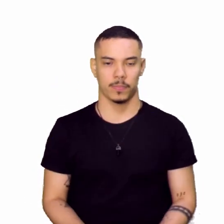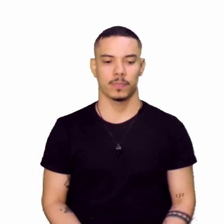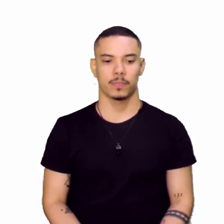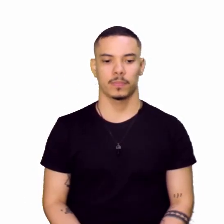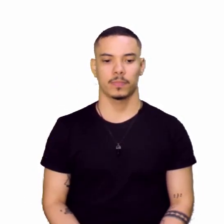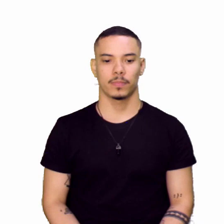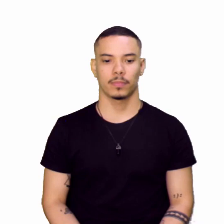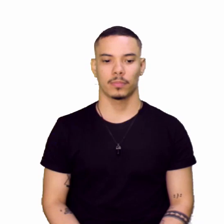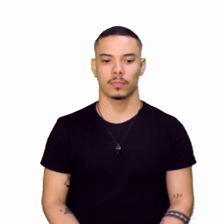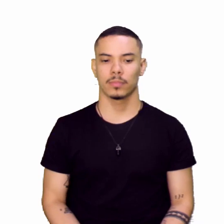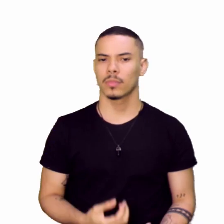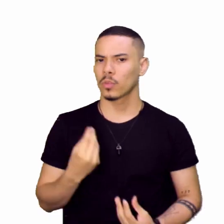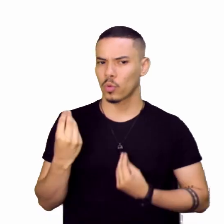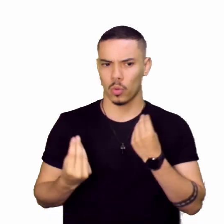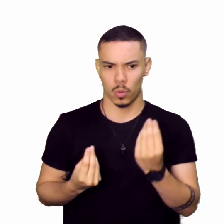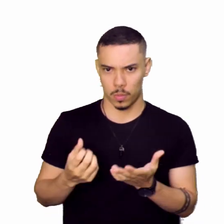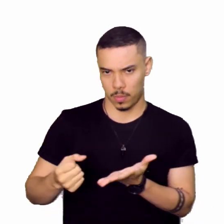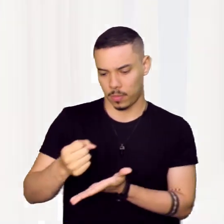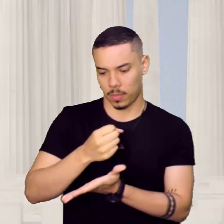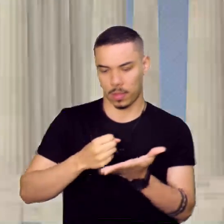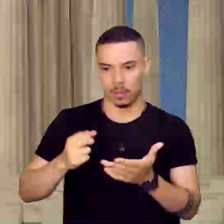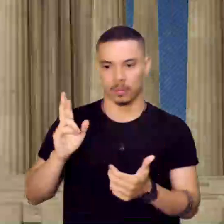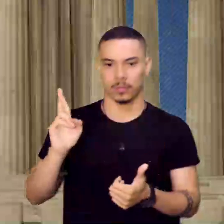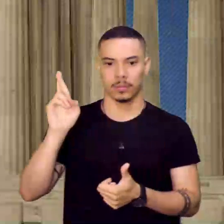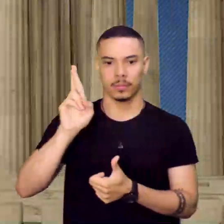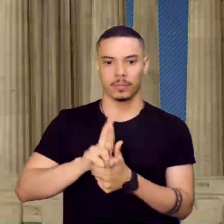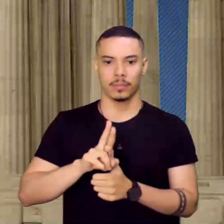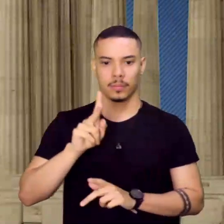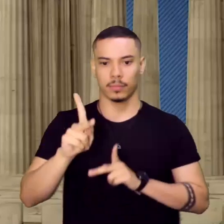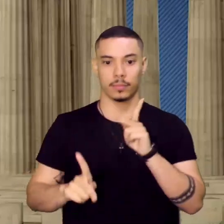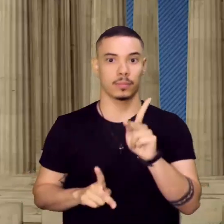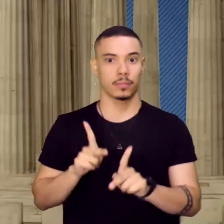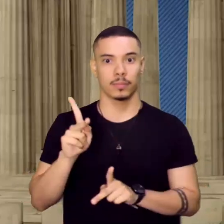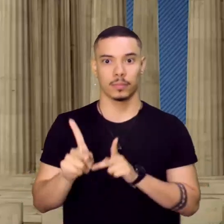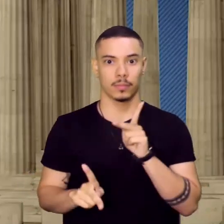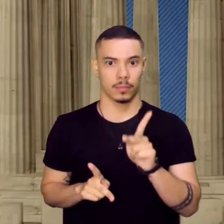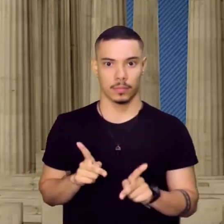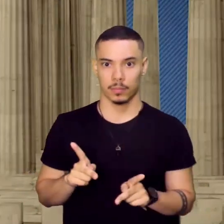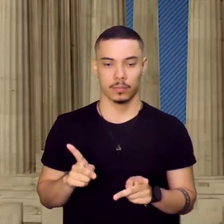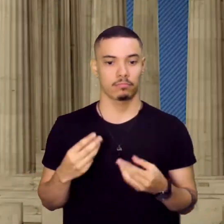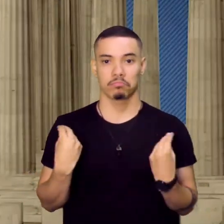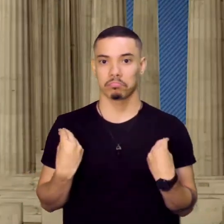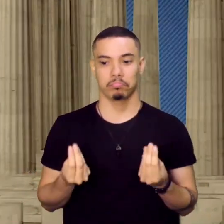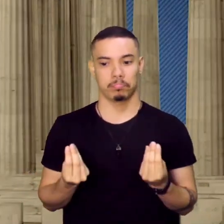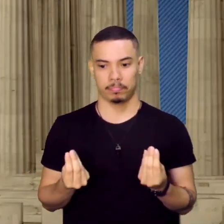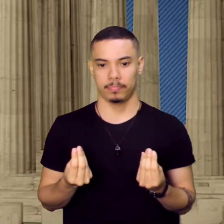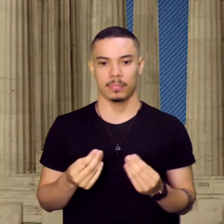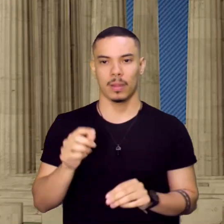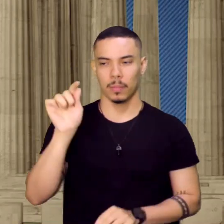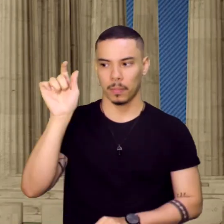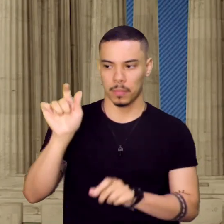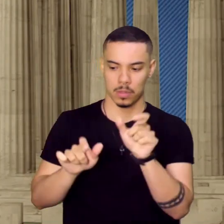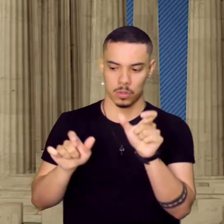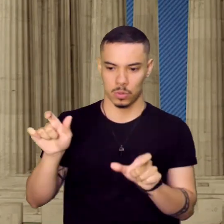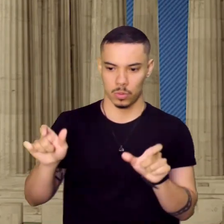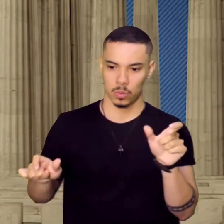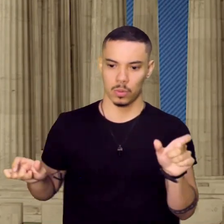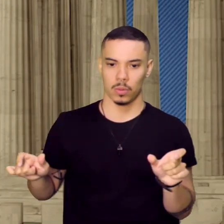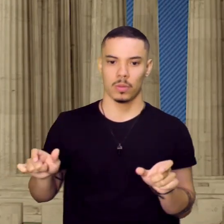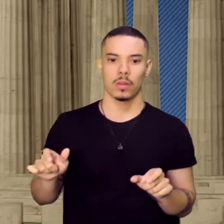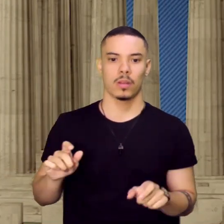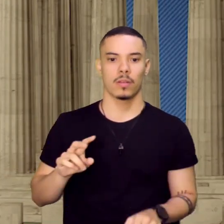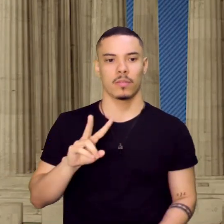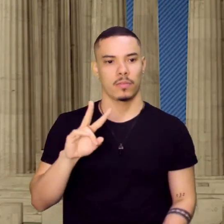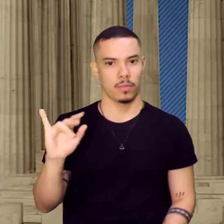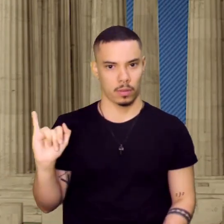ó Então como se baseia né a nossa representação Popular por meio de que é as pessoas né que elas vão